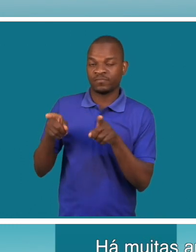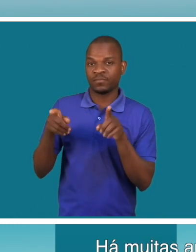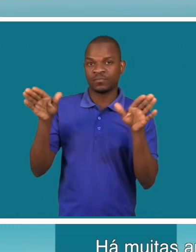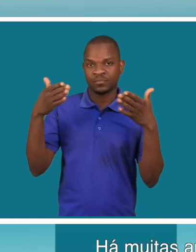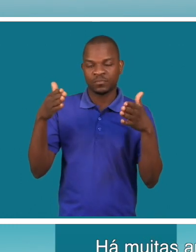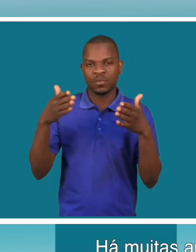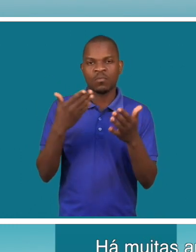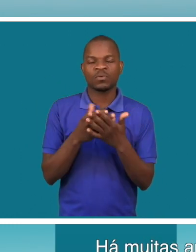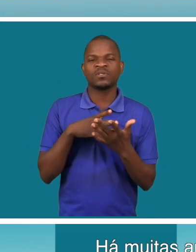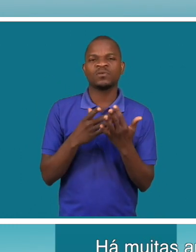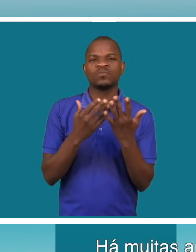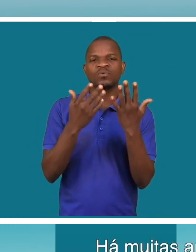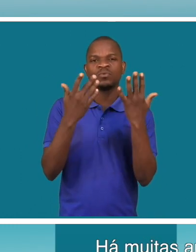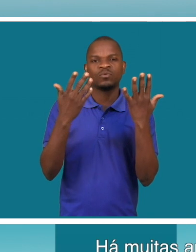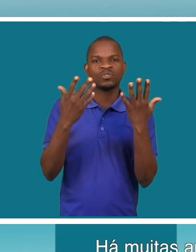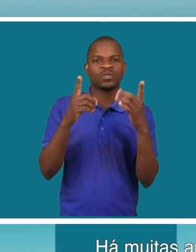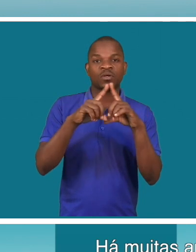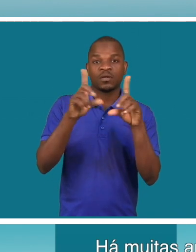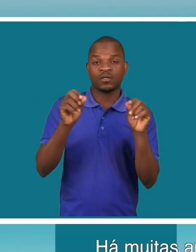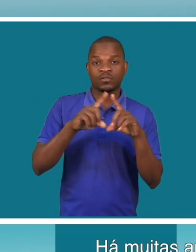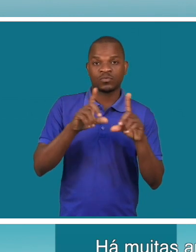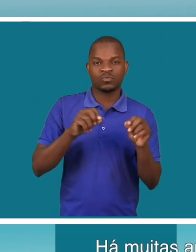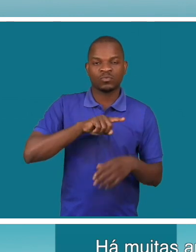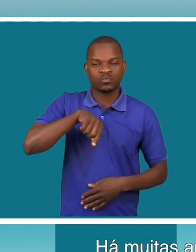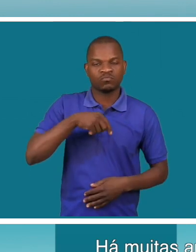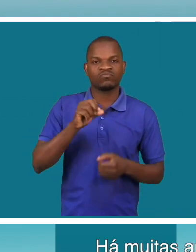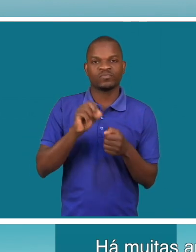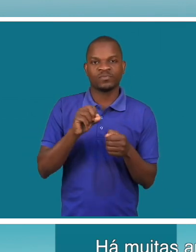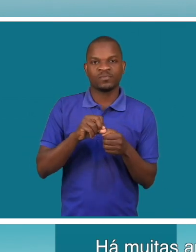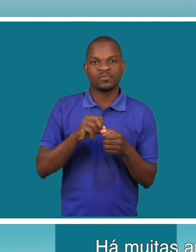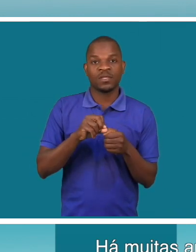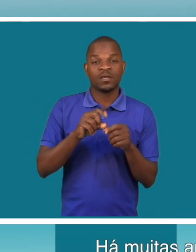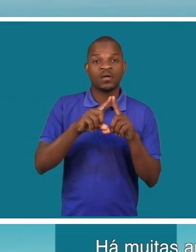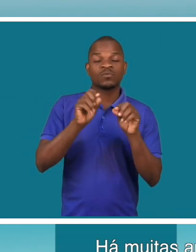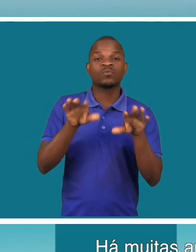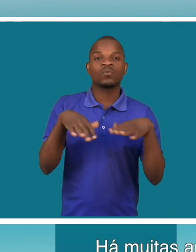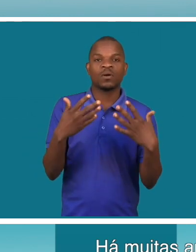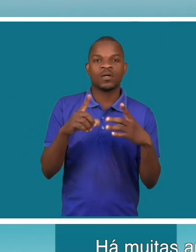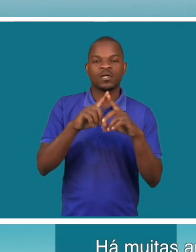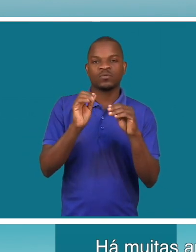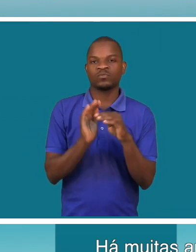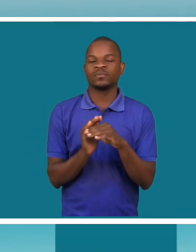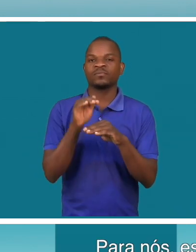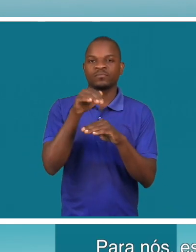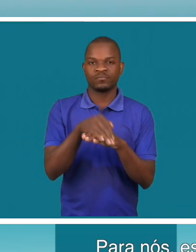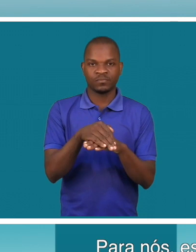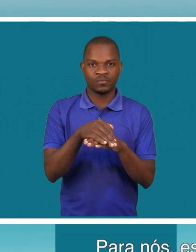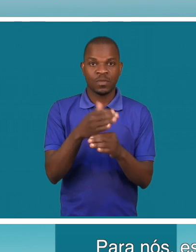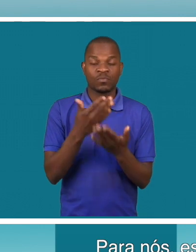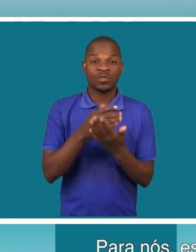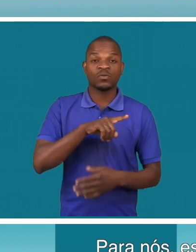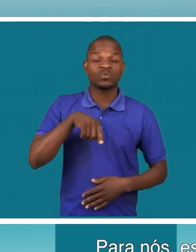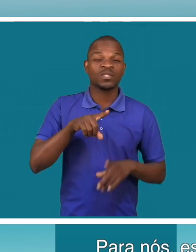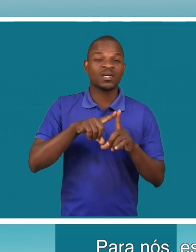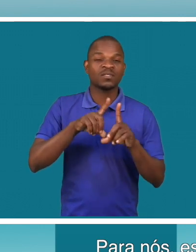aplicações que nós temos estado a fazer, principalmente no que diz respeito à acessibilidade. Para nós, a